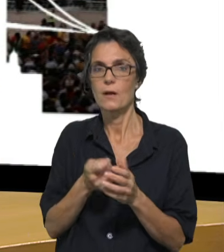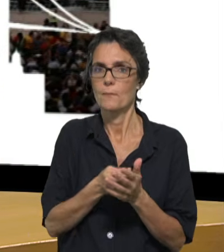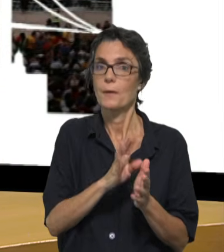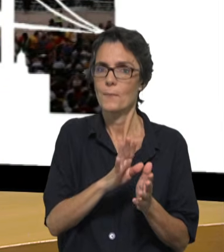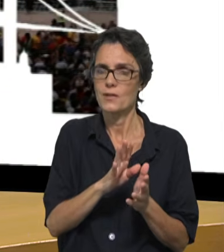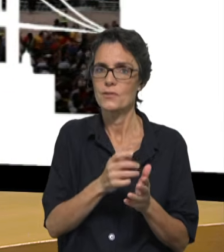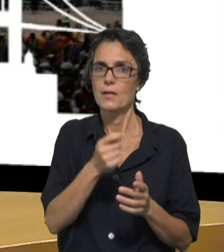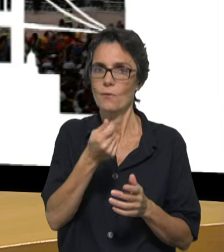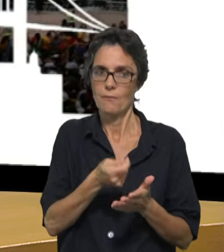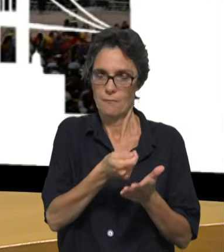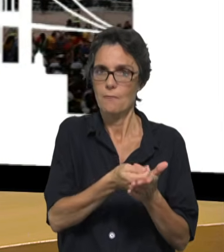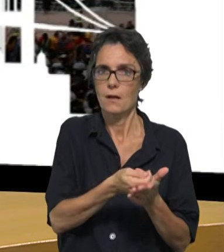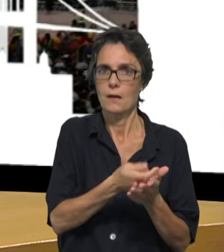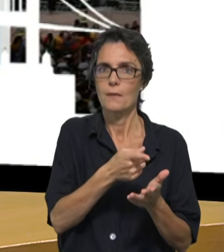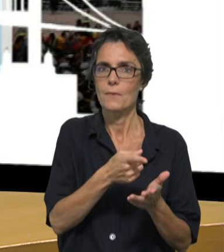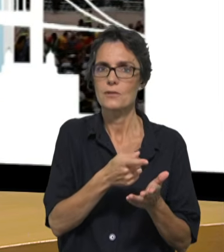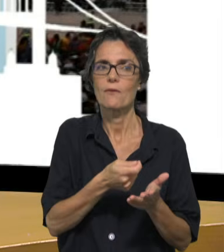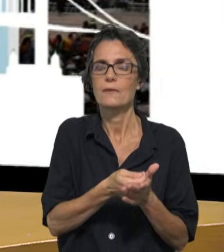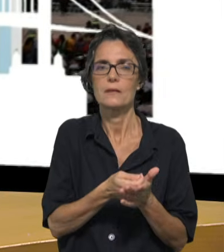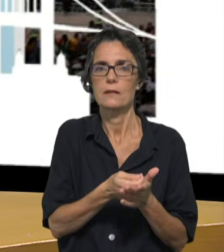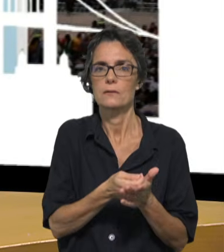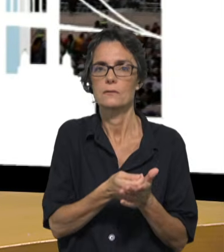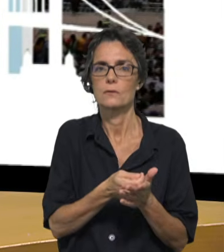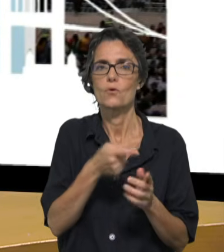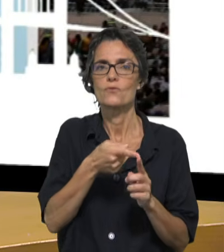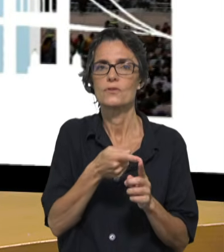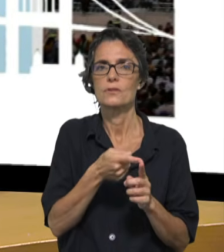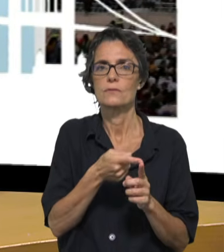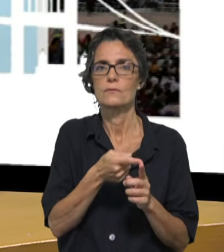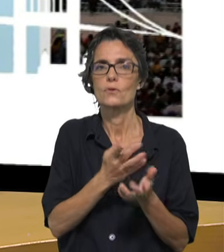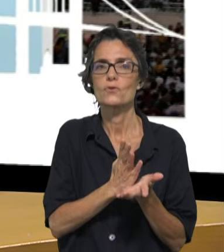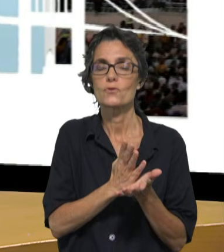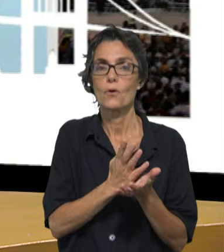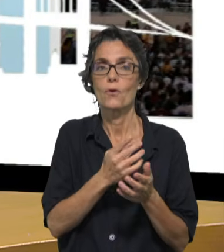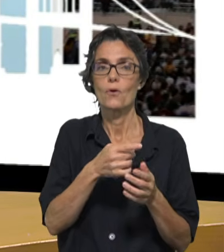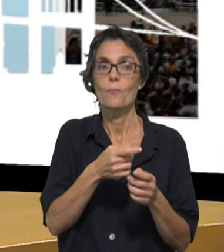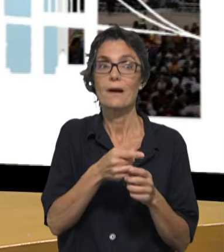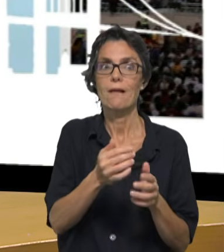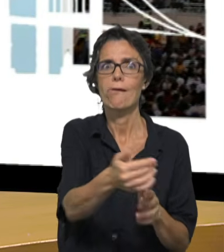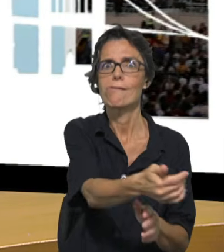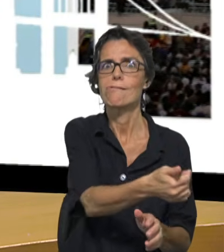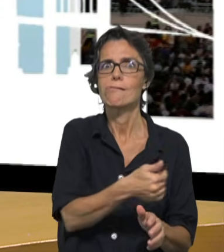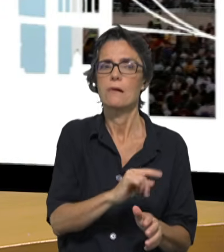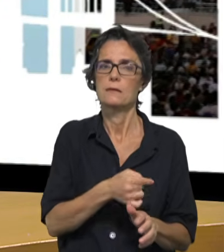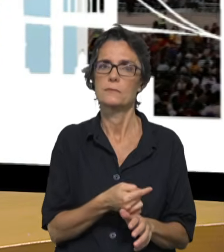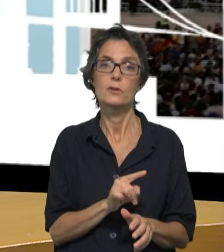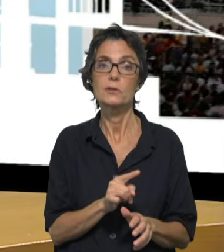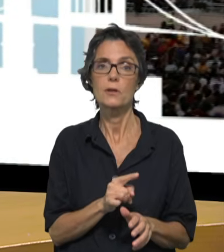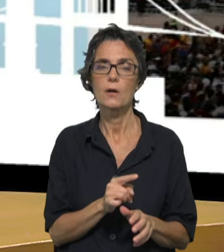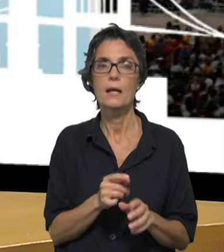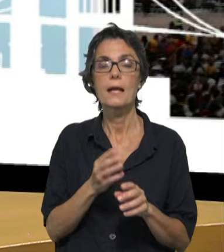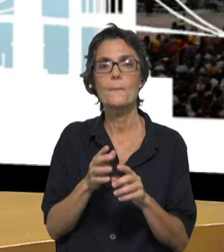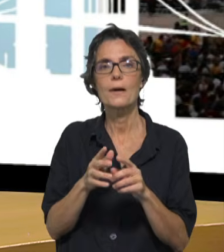dinheiro que dá não é simplesmente para gerar lucro. É simplesmente para a preservação